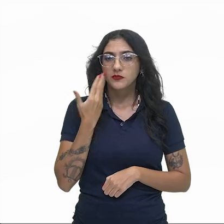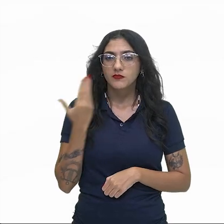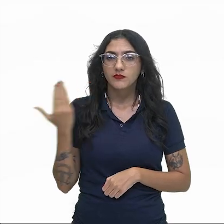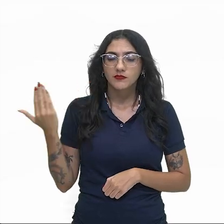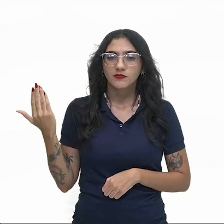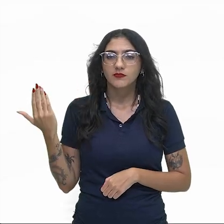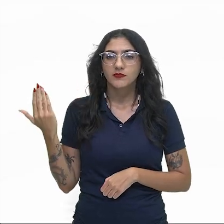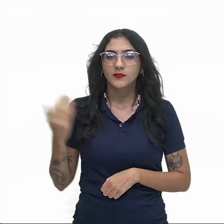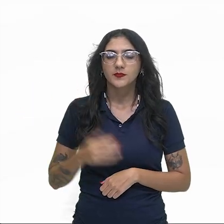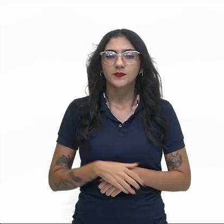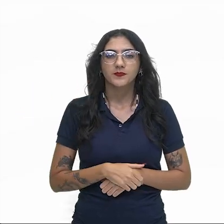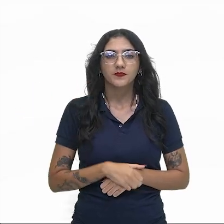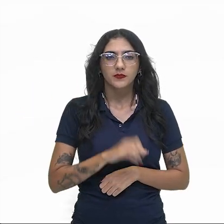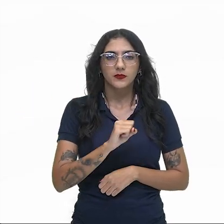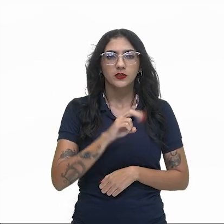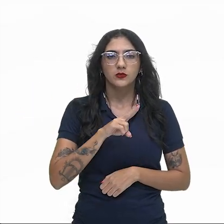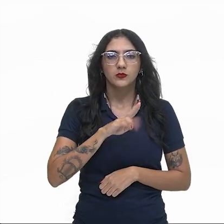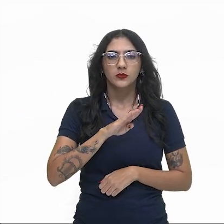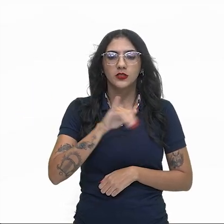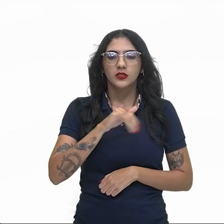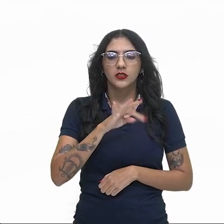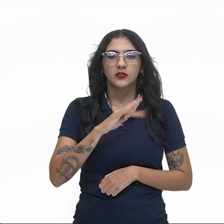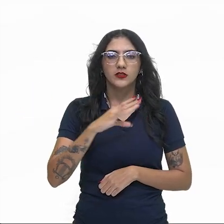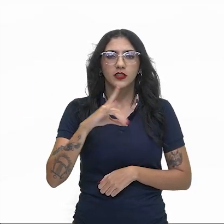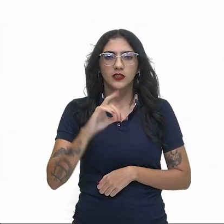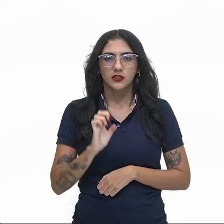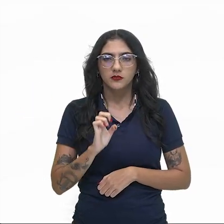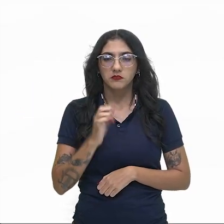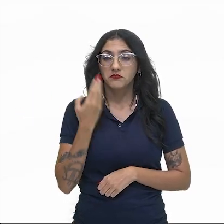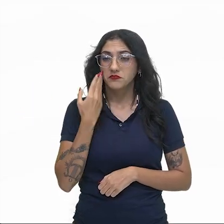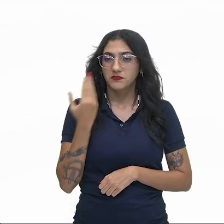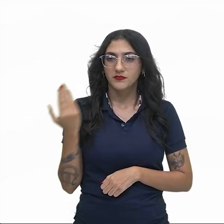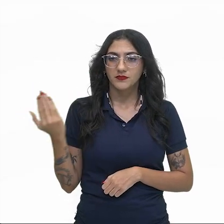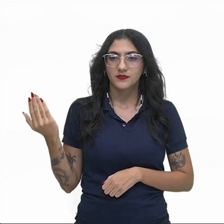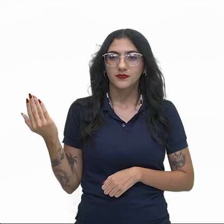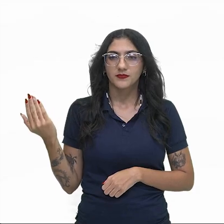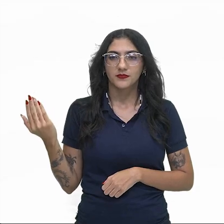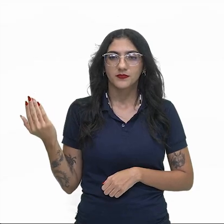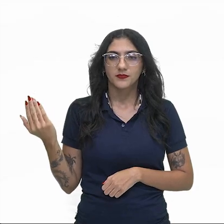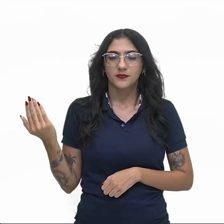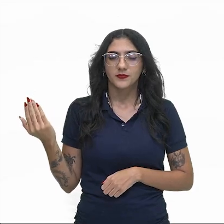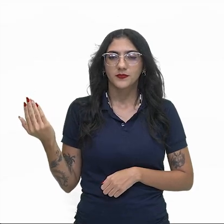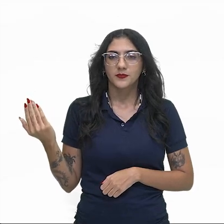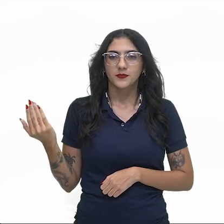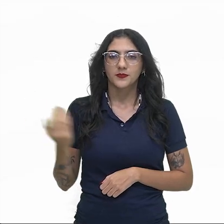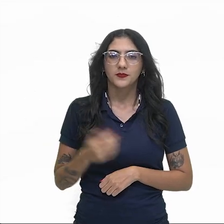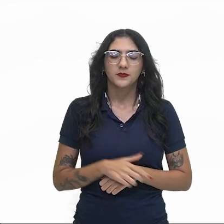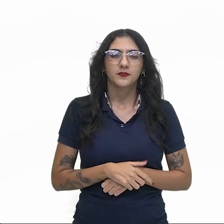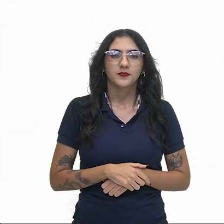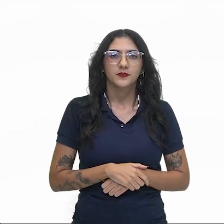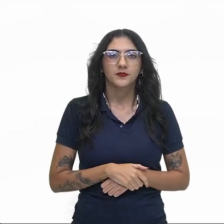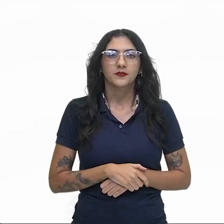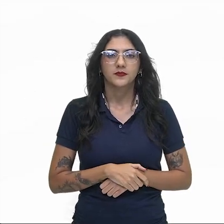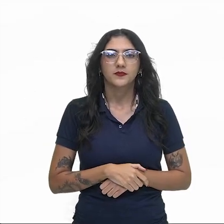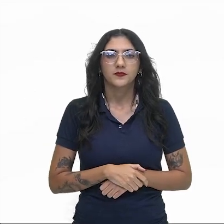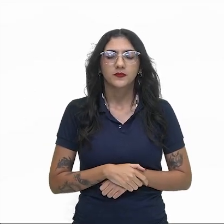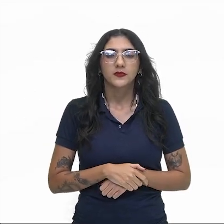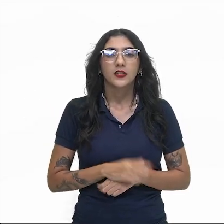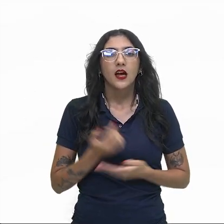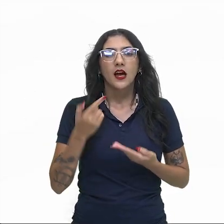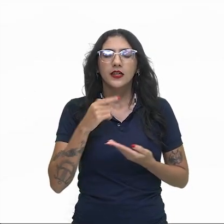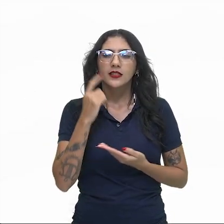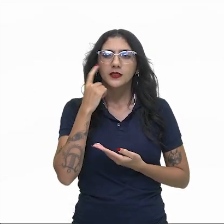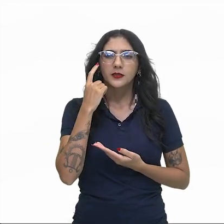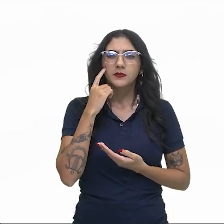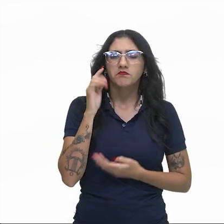subjetividade, ok? Na subjetividade ele fala assim, ó, to be or not to be, that is the question. Aqui ele